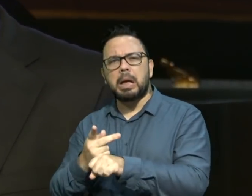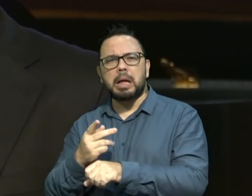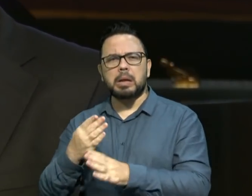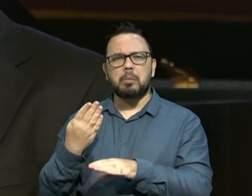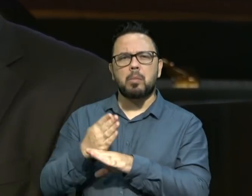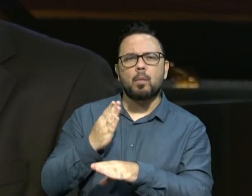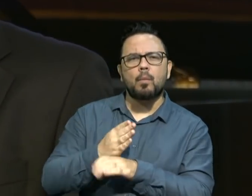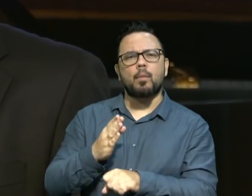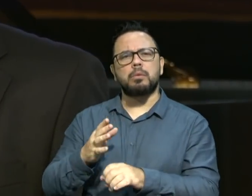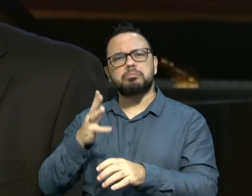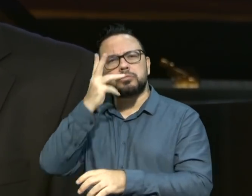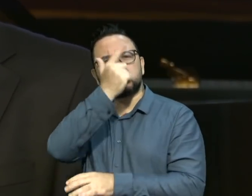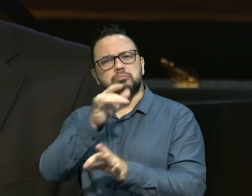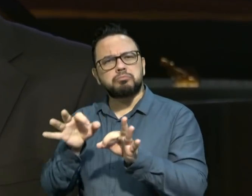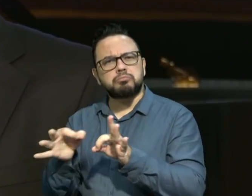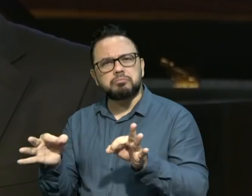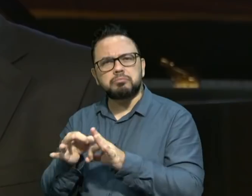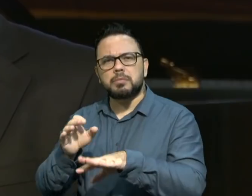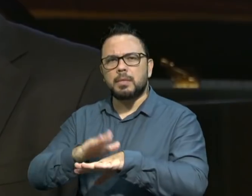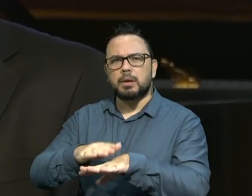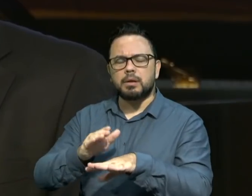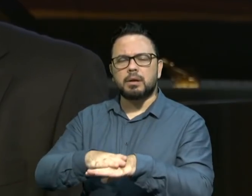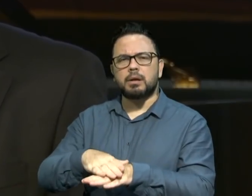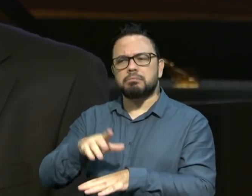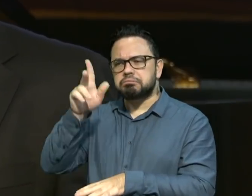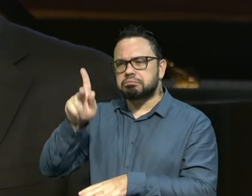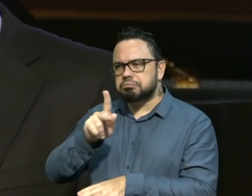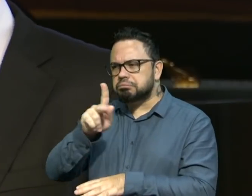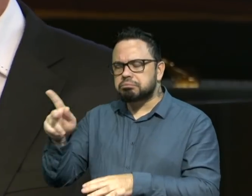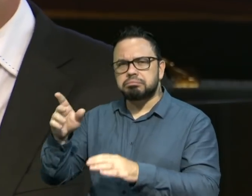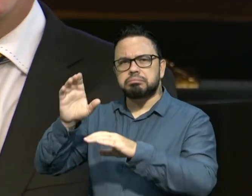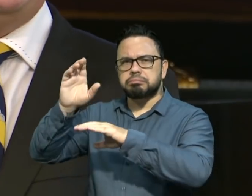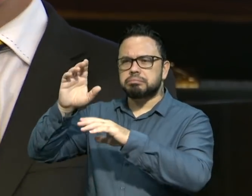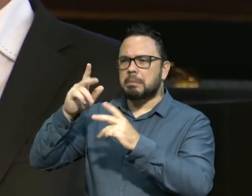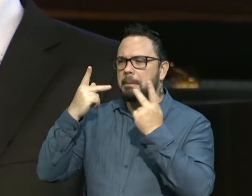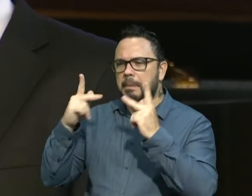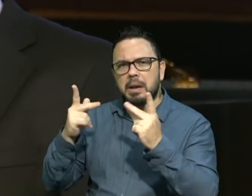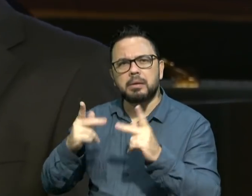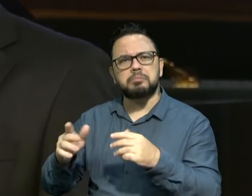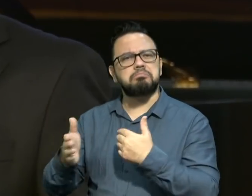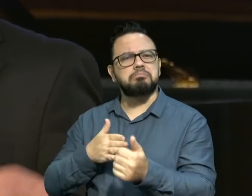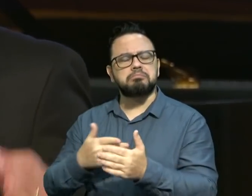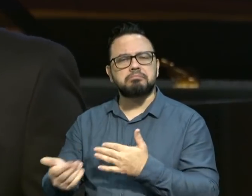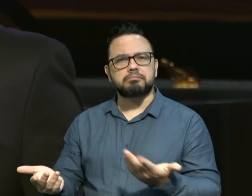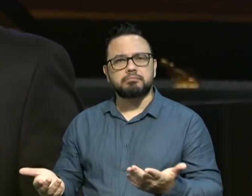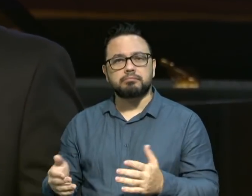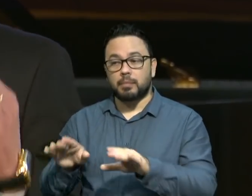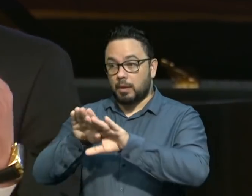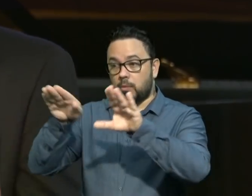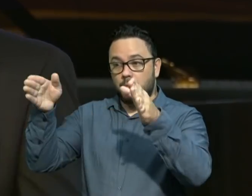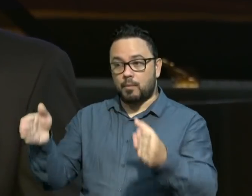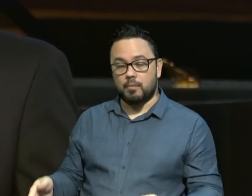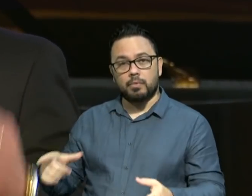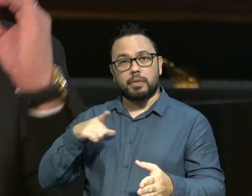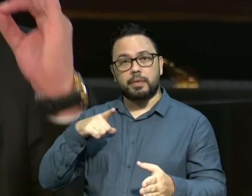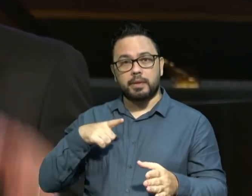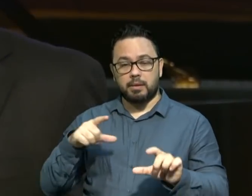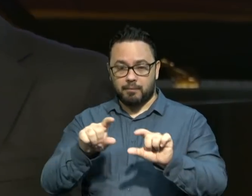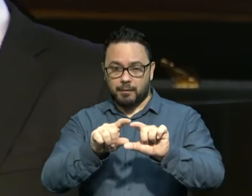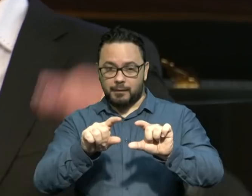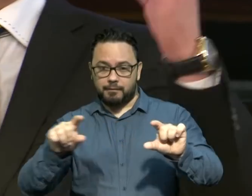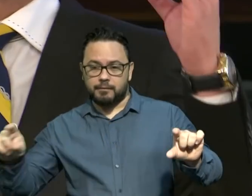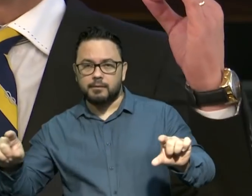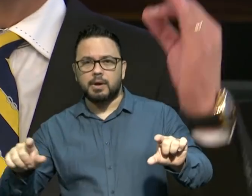bonito pequeno para fazer ali a homilia para fazer a linha pregação e em todos esses públicos está escrito